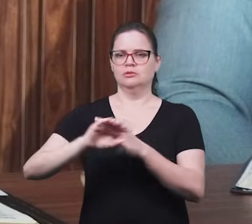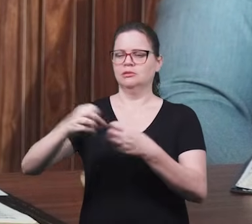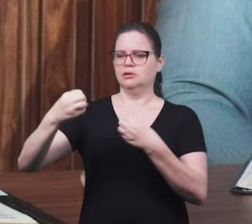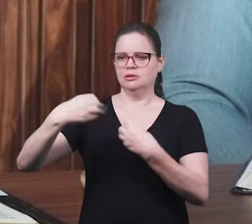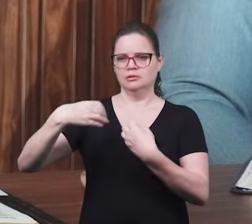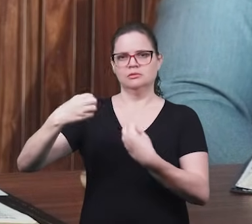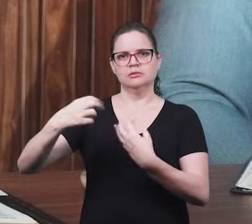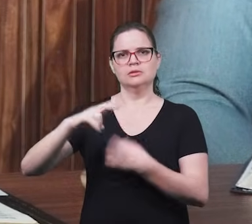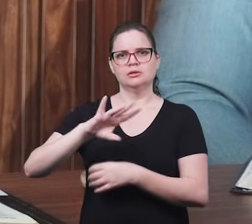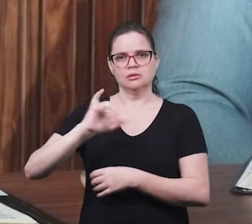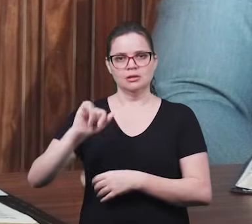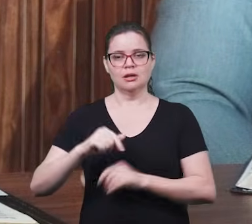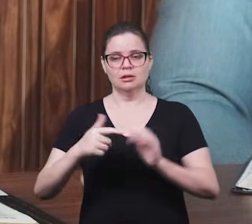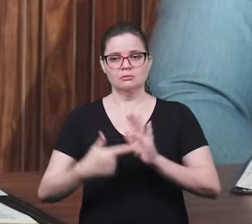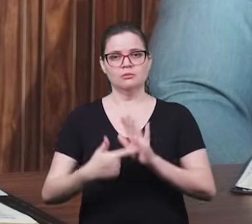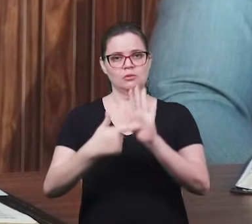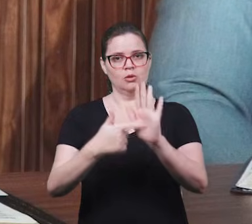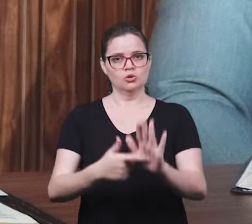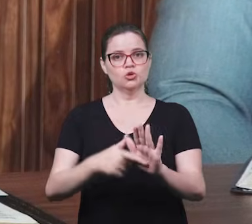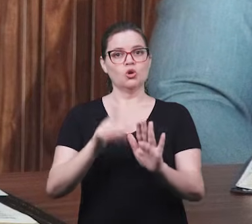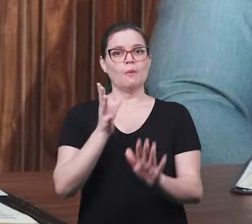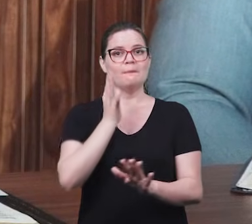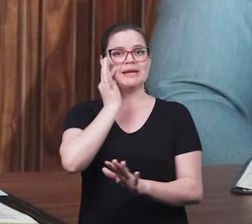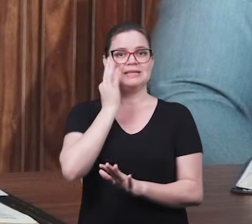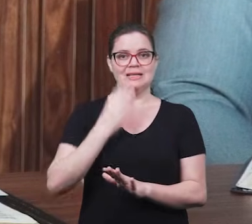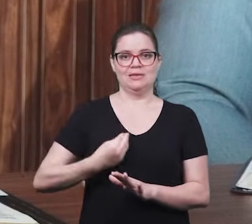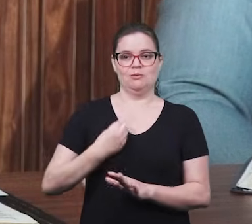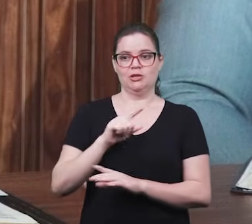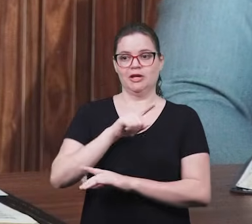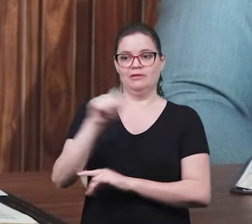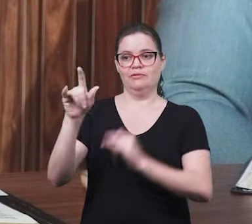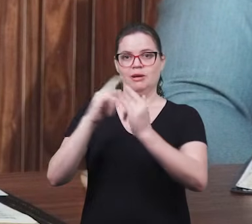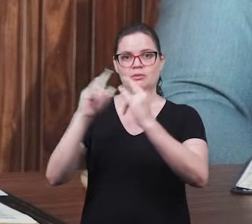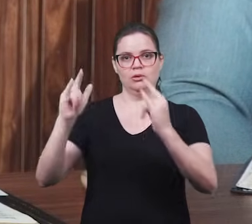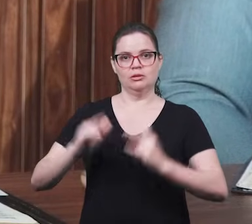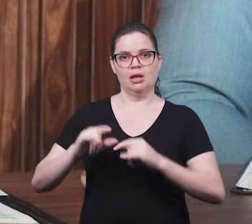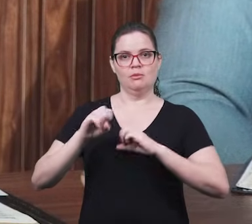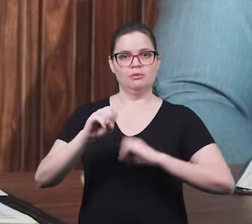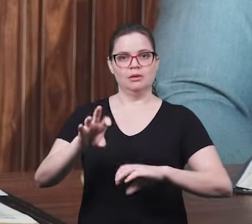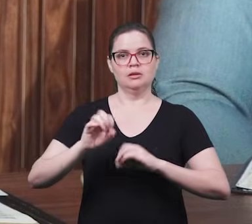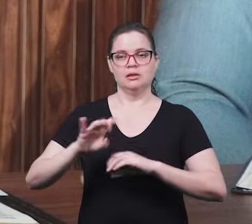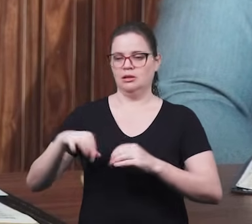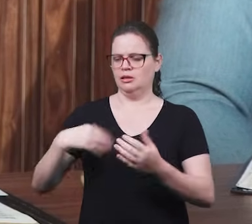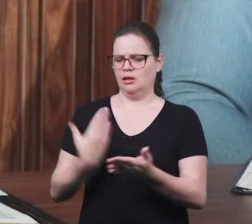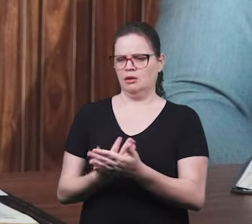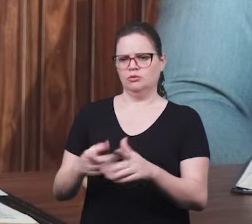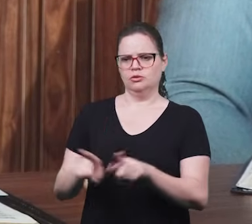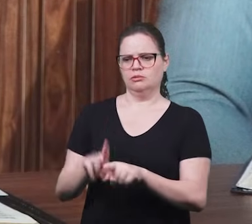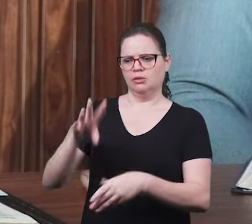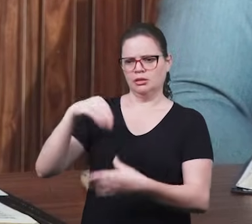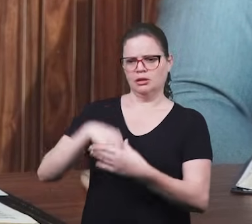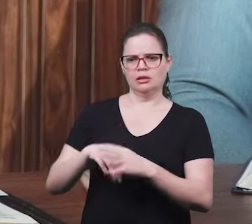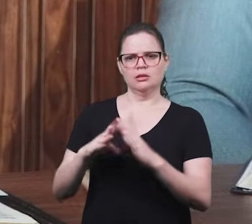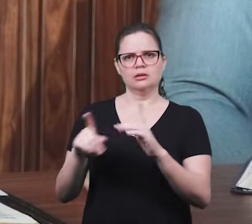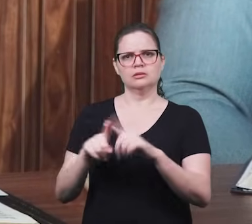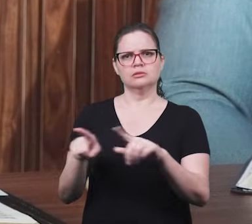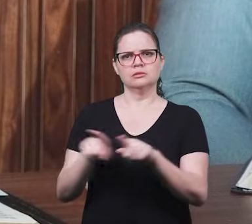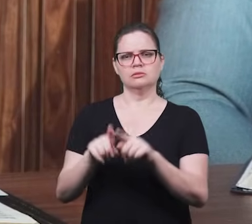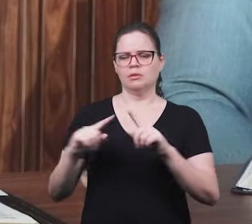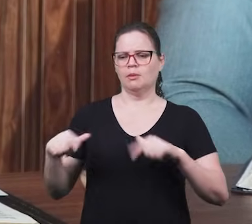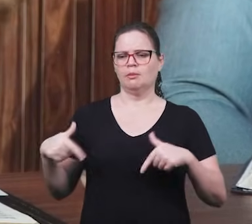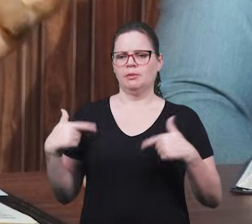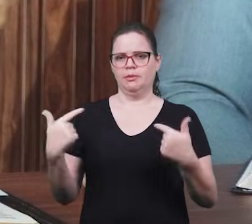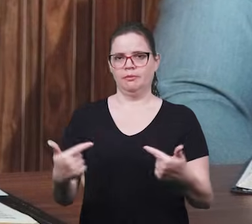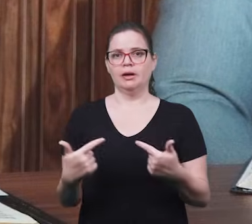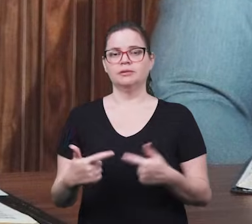vai nos ensinar. Ele mostrou ali fisicamente e hoje ele continua operando no nosso meio da mesma forma.